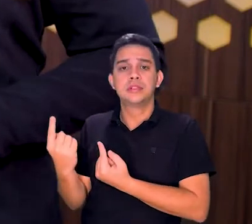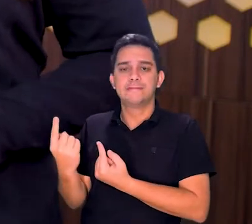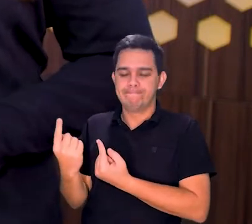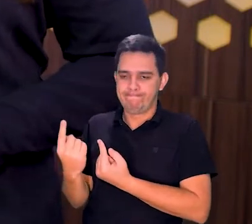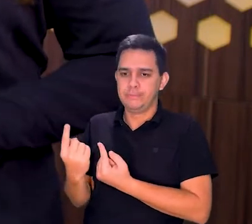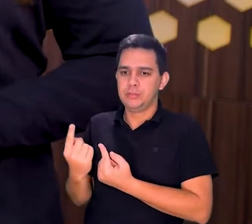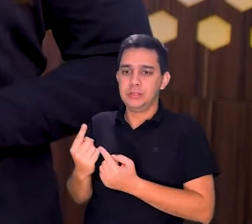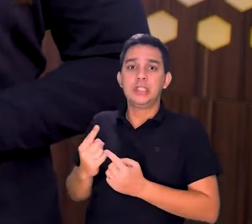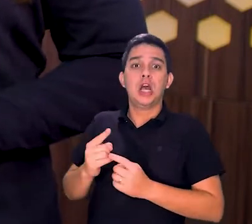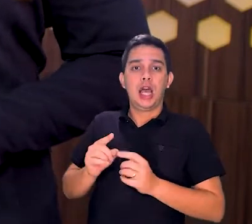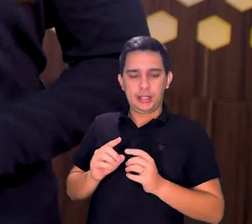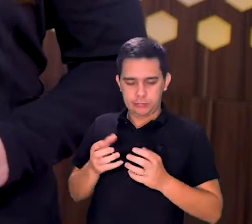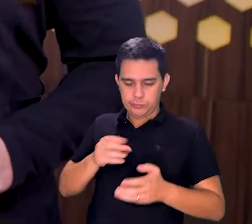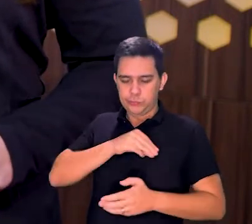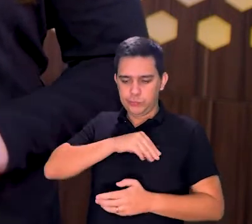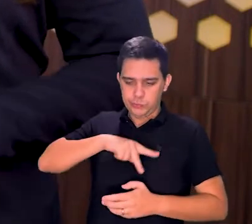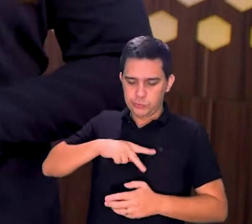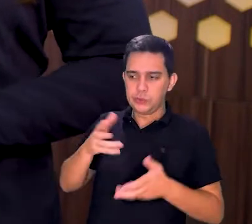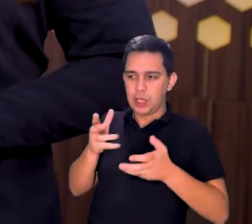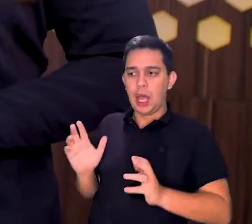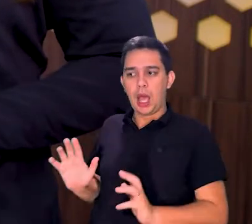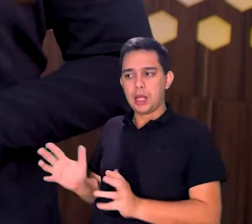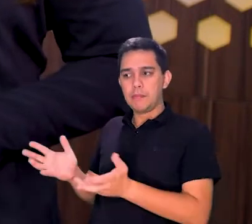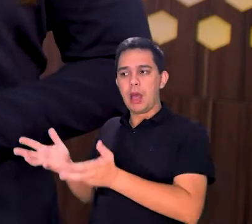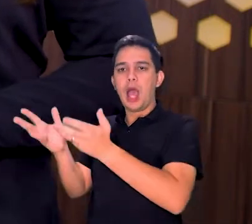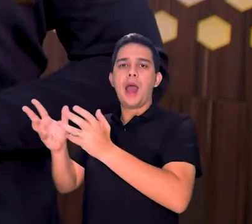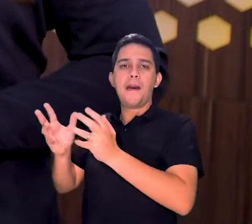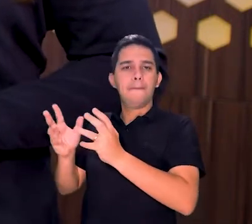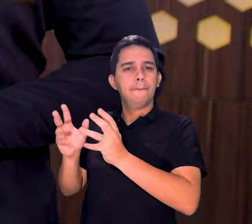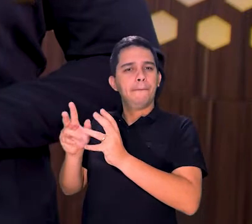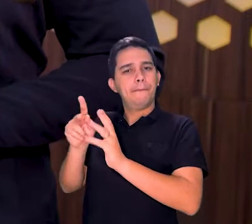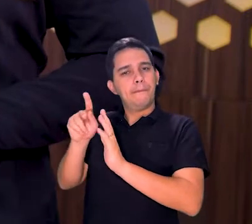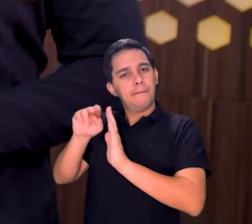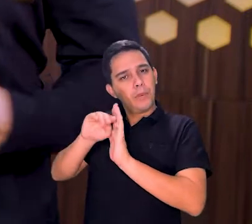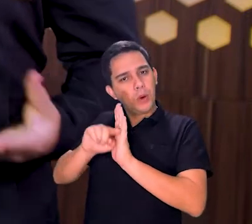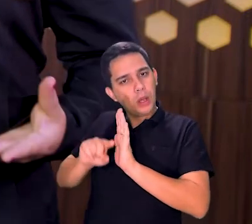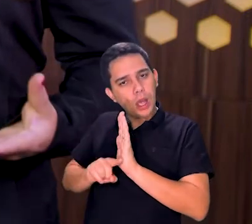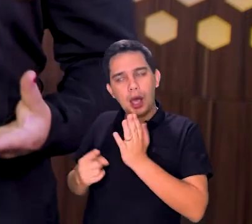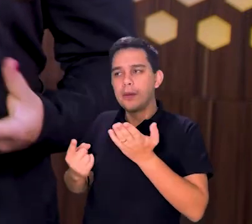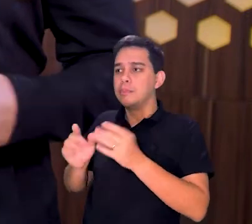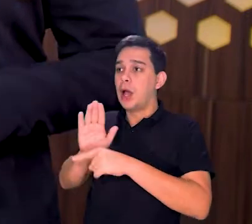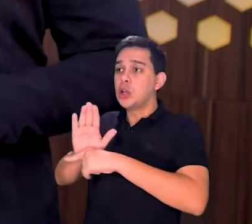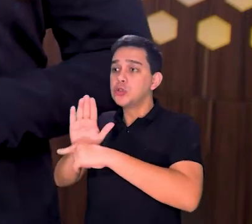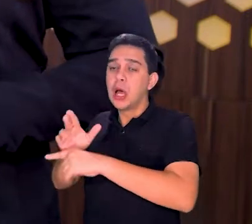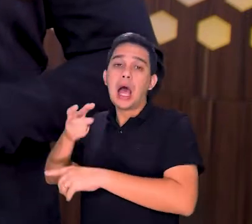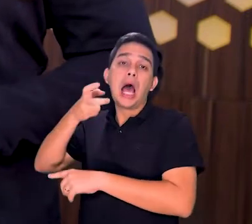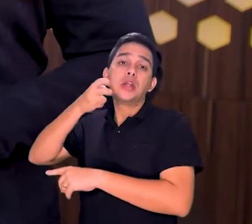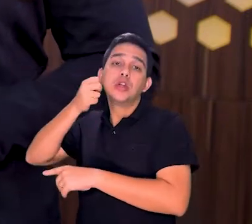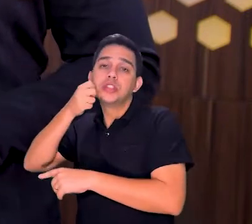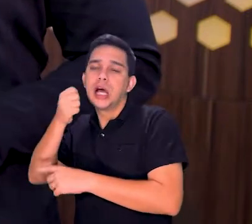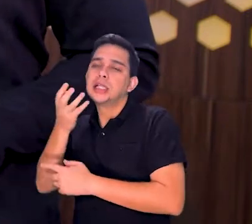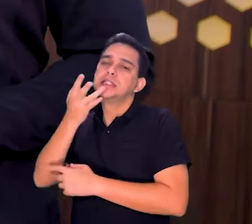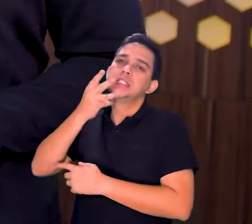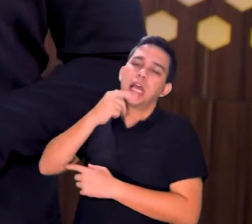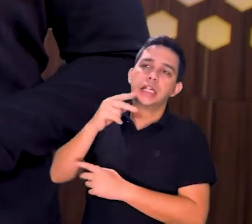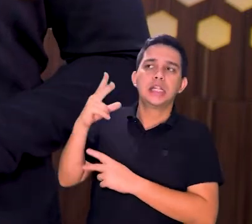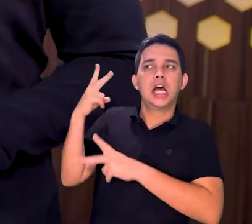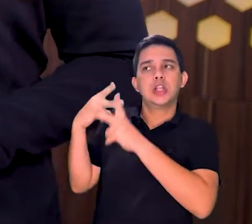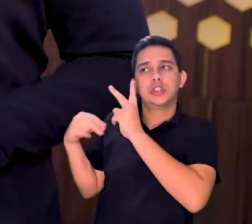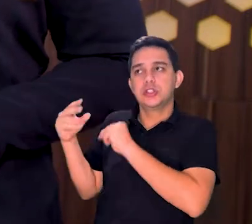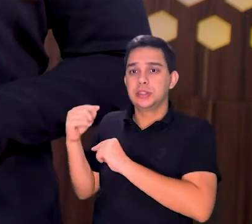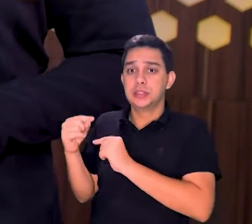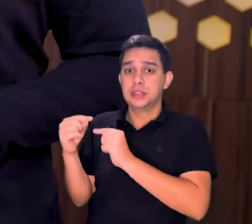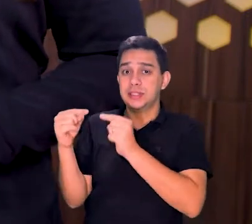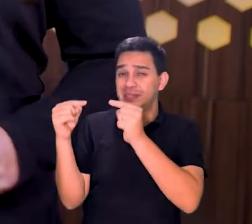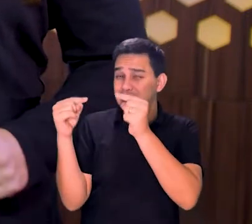de fomentar programas e campanhas de estímulo à adoção tardia e à adoção de crianças e adolescentes que não se